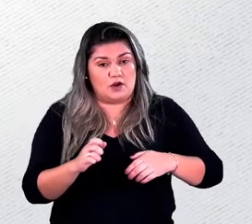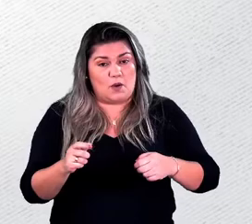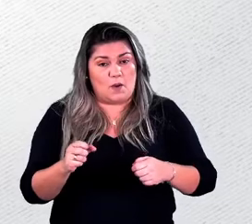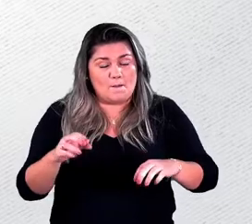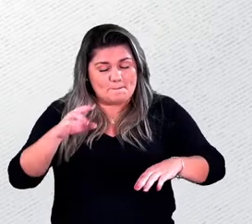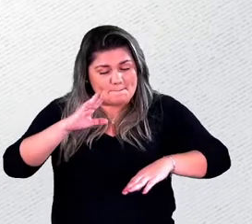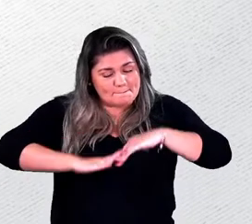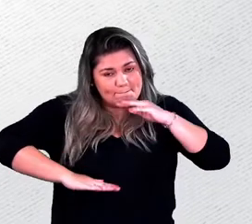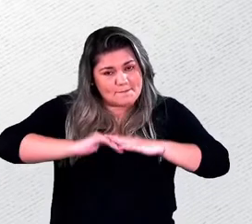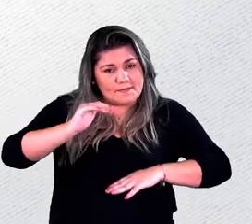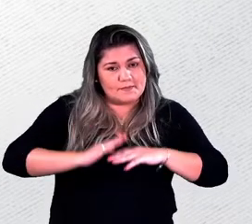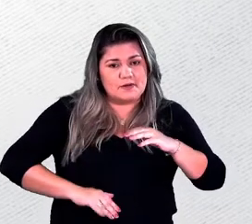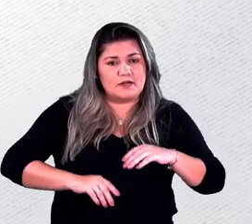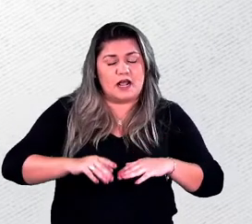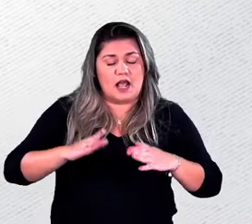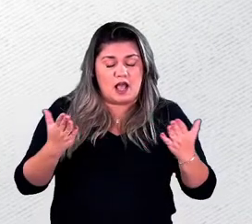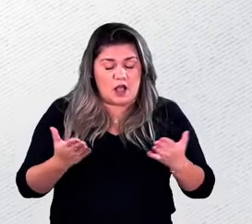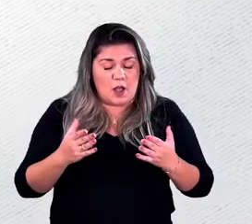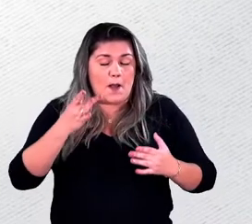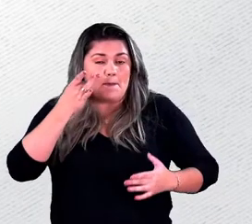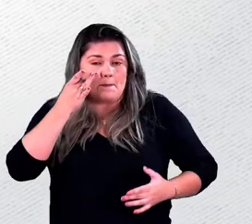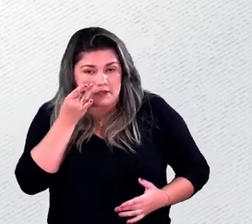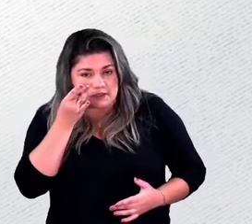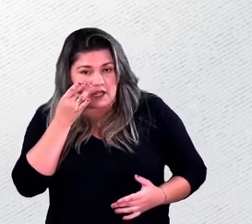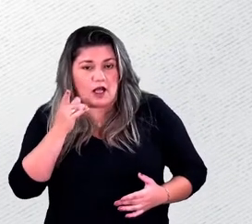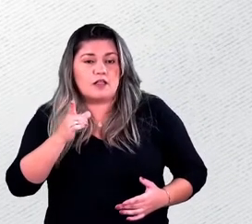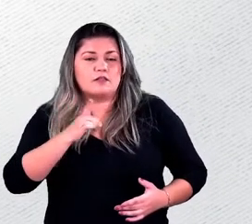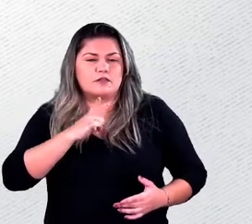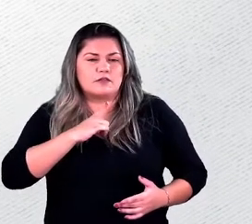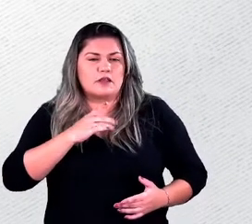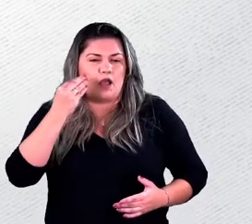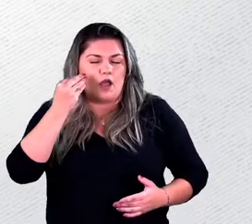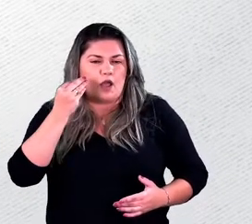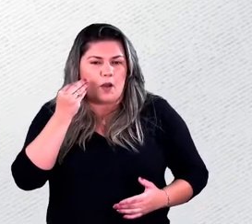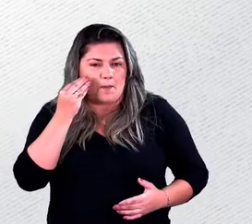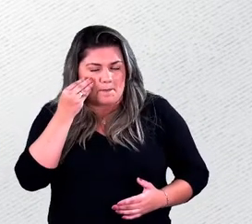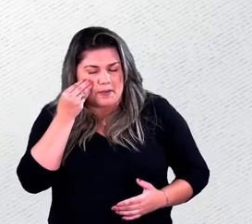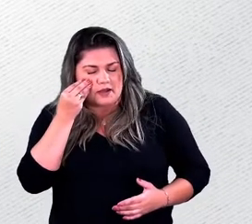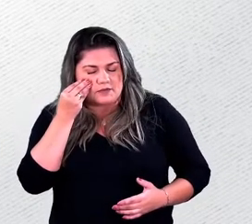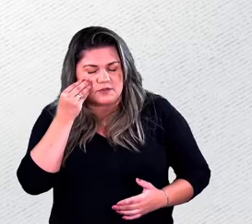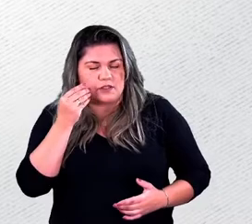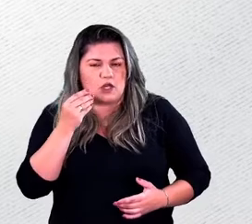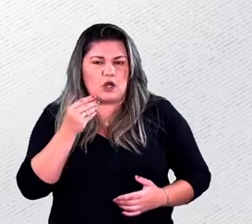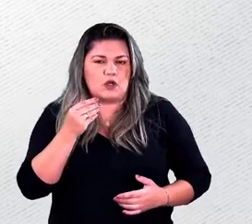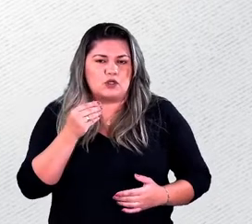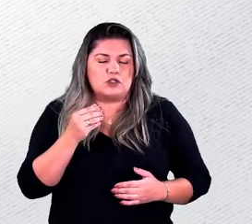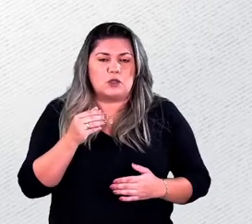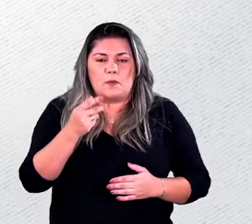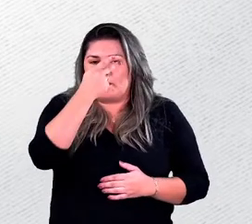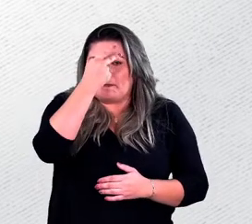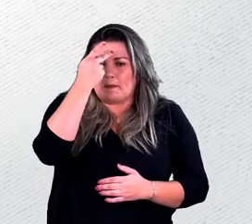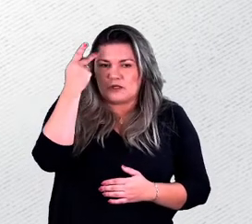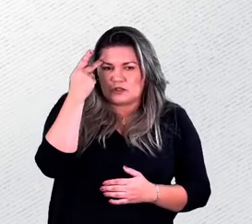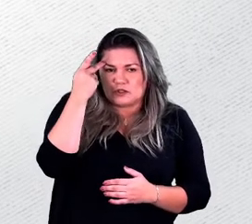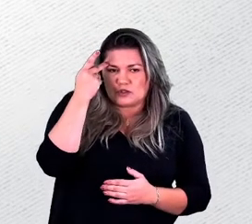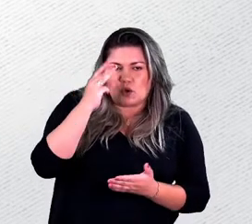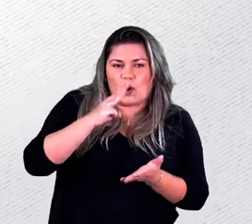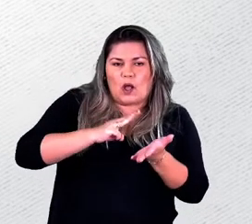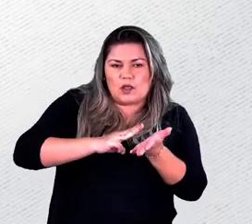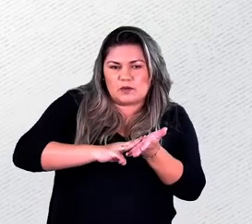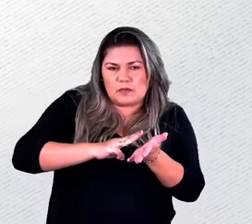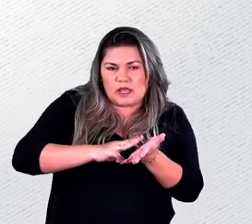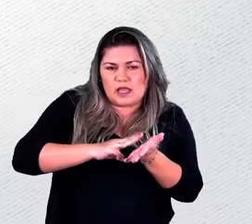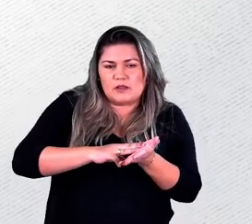evento realiza-se em formato presencial e contará com a participação de membros e autoridades atuantes e o